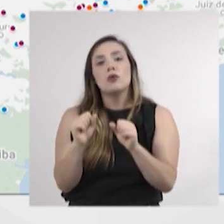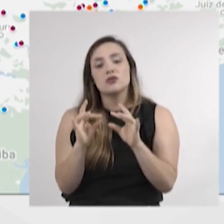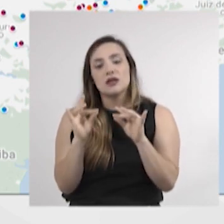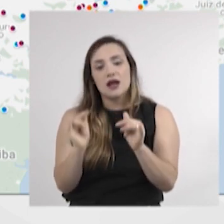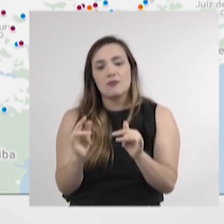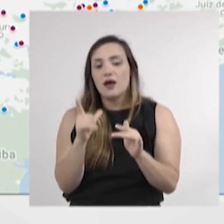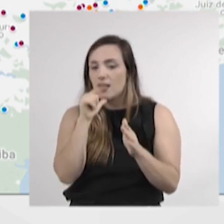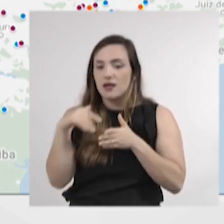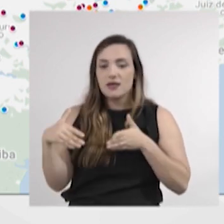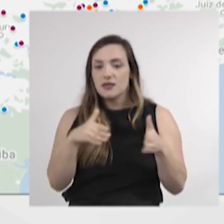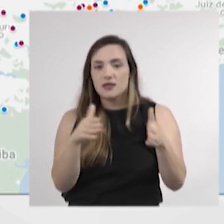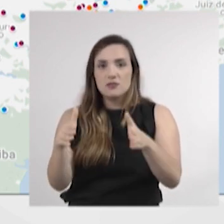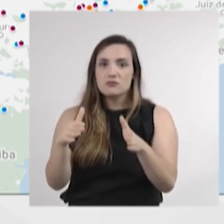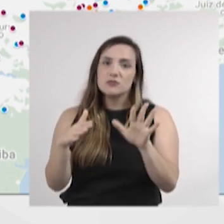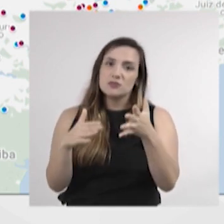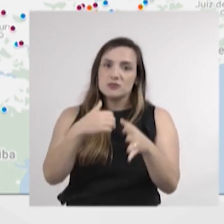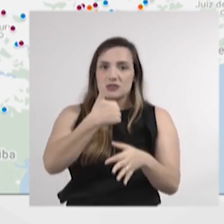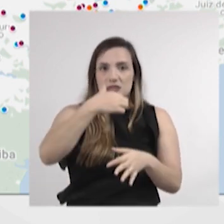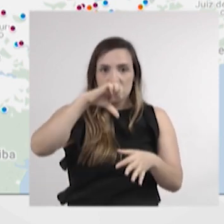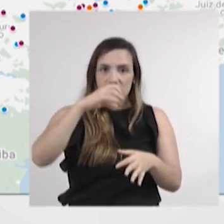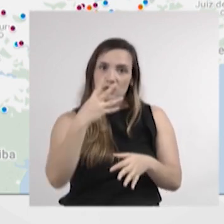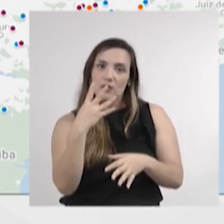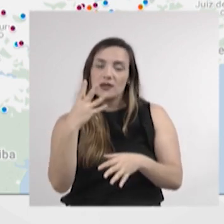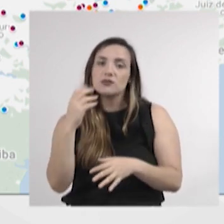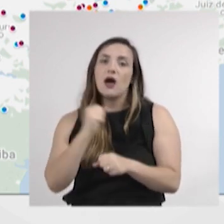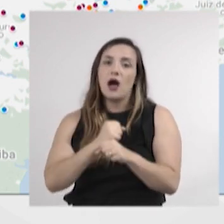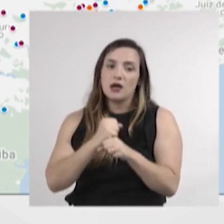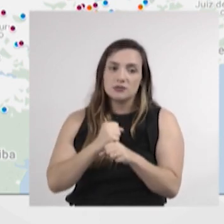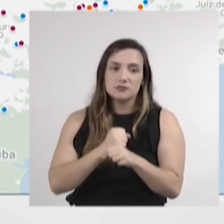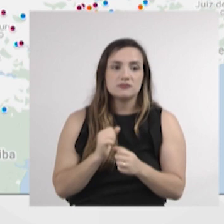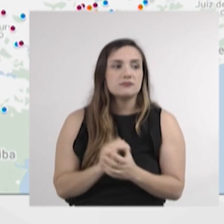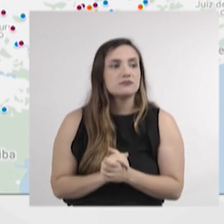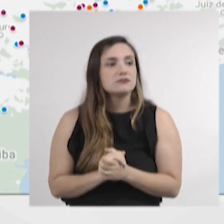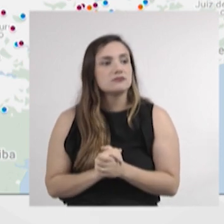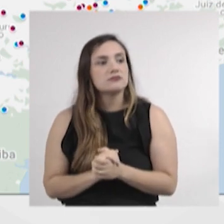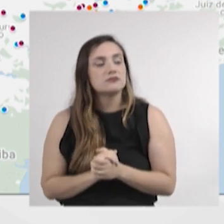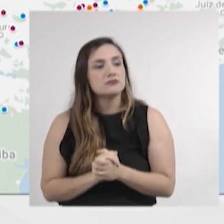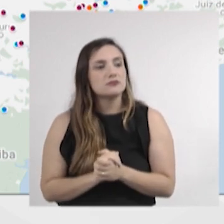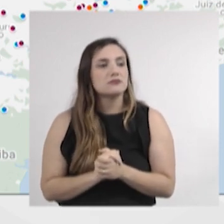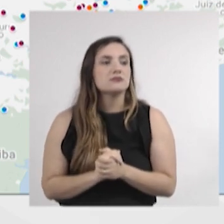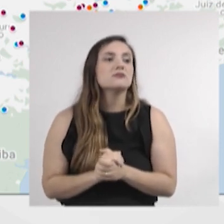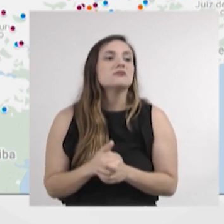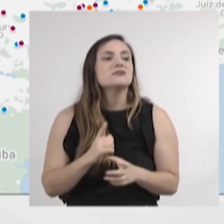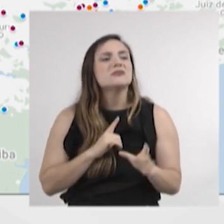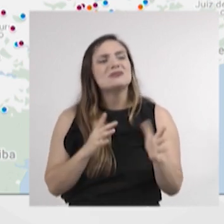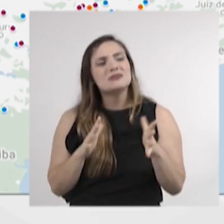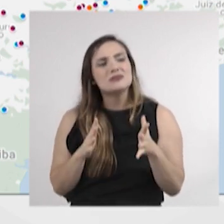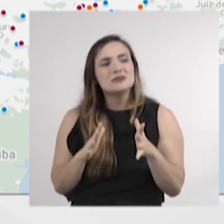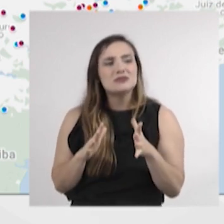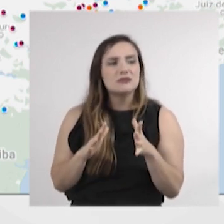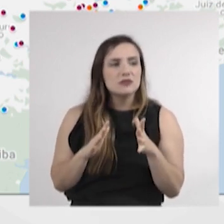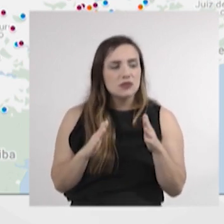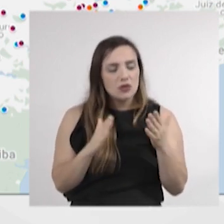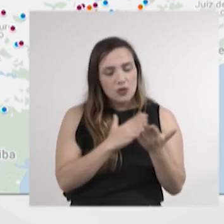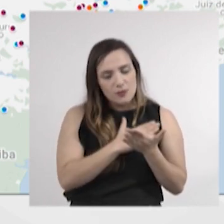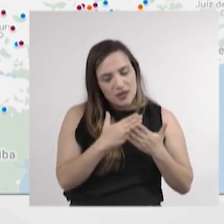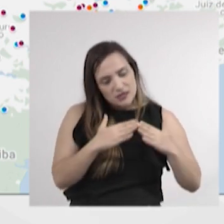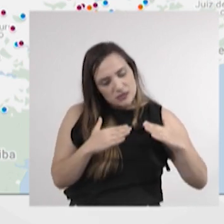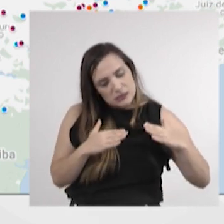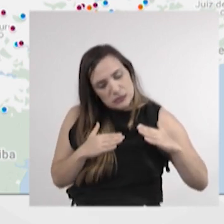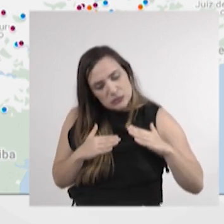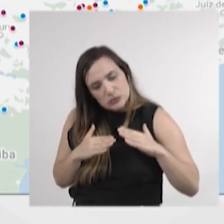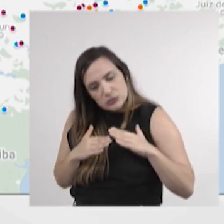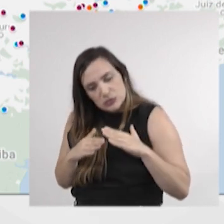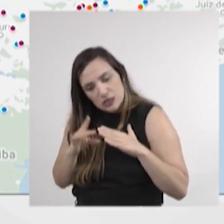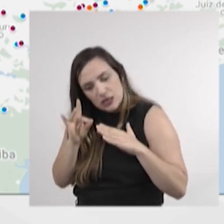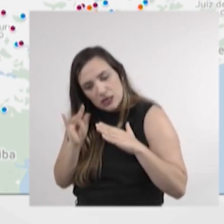fim da vida útil, de acordo com o que está na literatura. Né? Então, nós temos ali embaixo, nosso gráfico ali vai bem suave. De repente, quando termina a